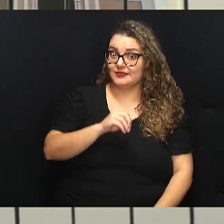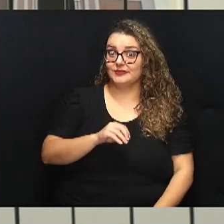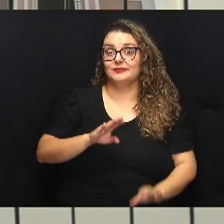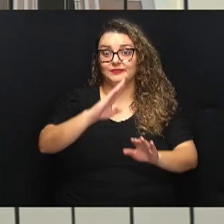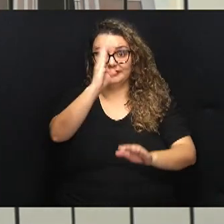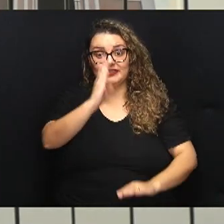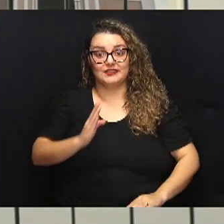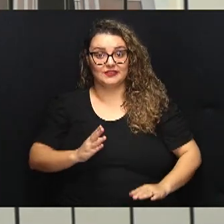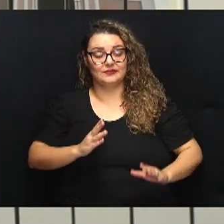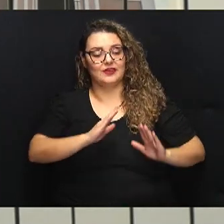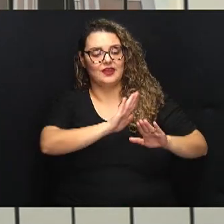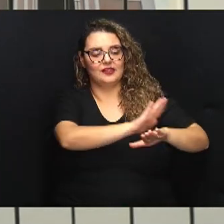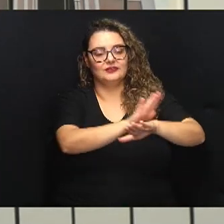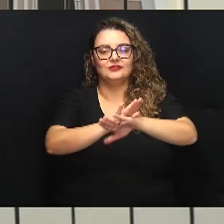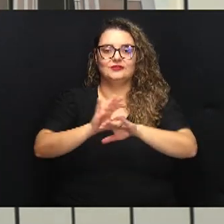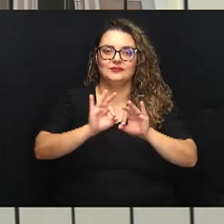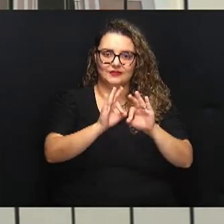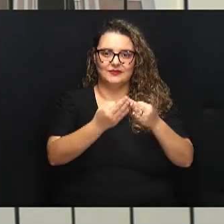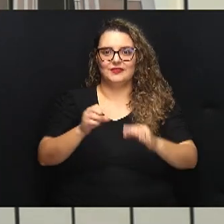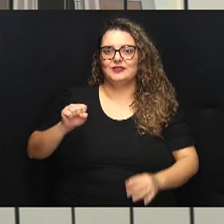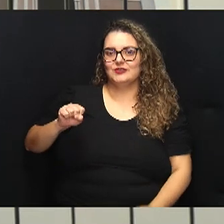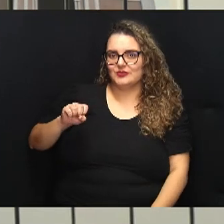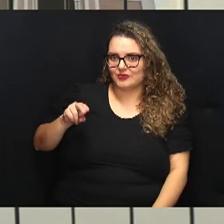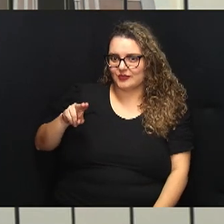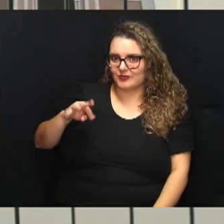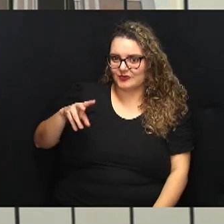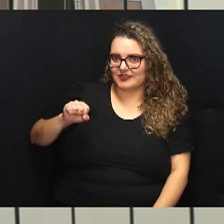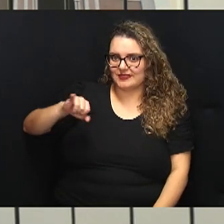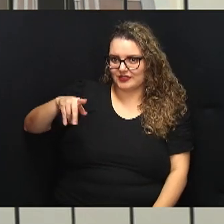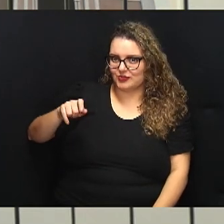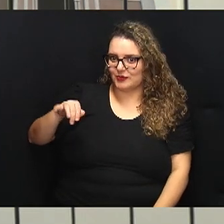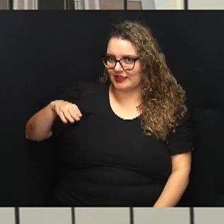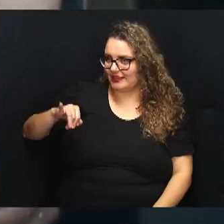da região de Sousas e Joaquim Egídio.